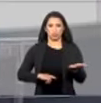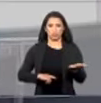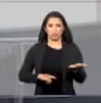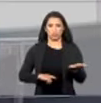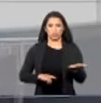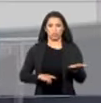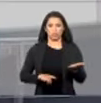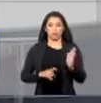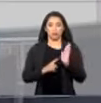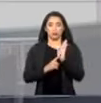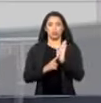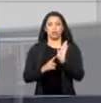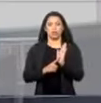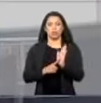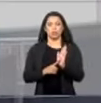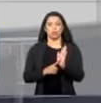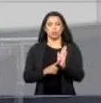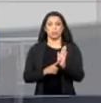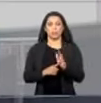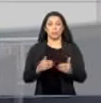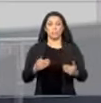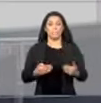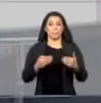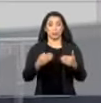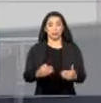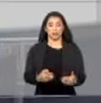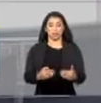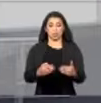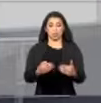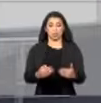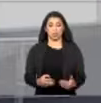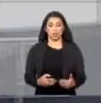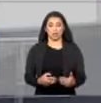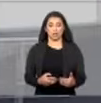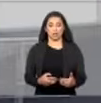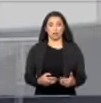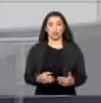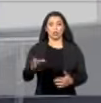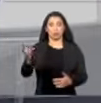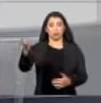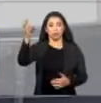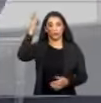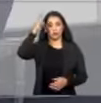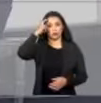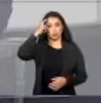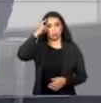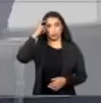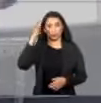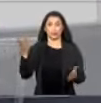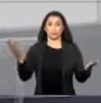editado pelo Ministério da Cultura e todos aqueles que hoje